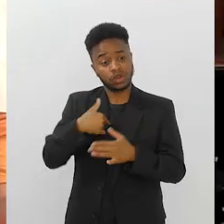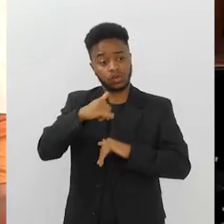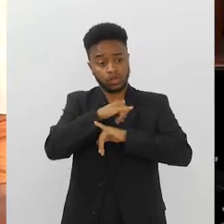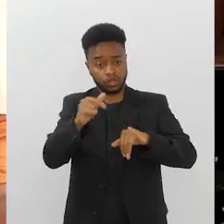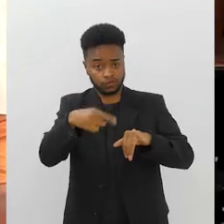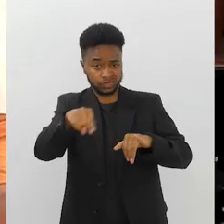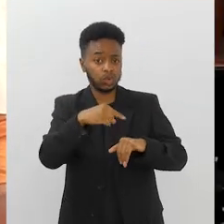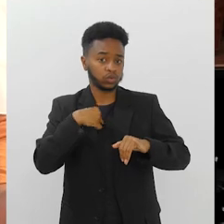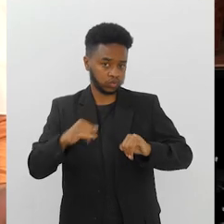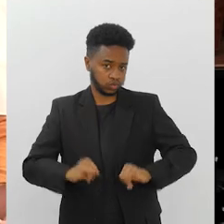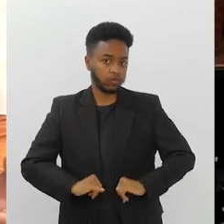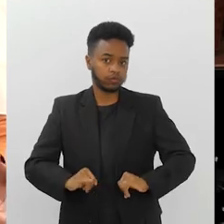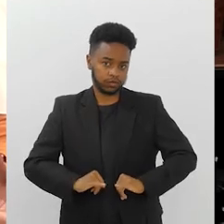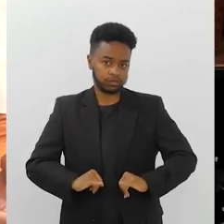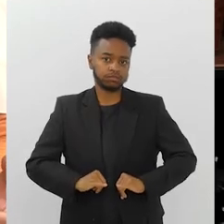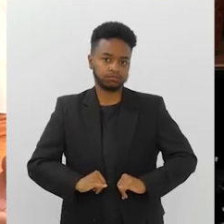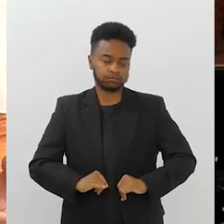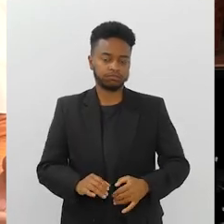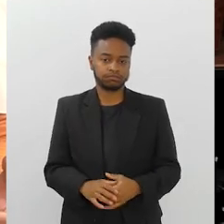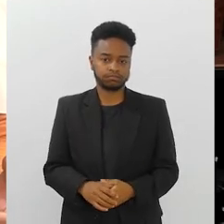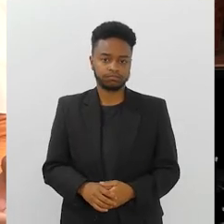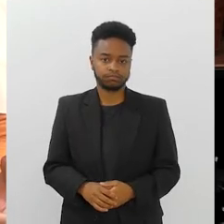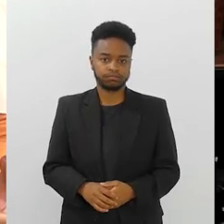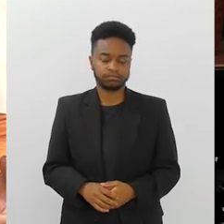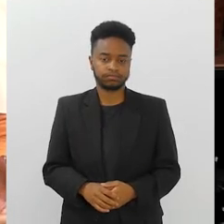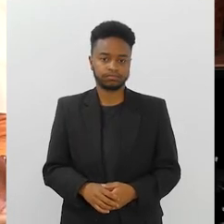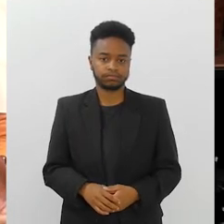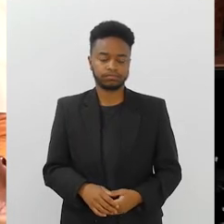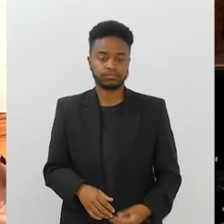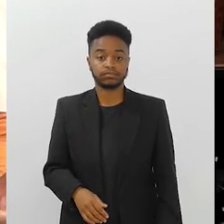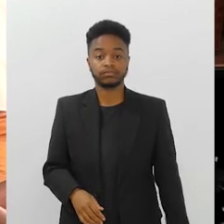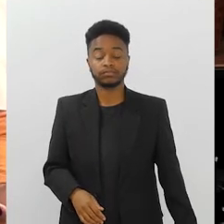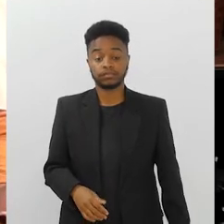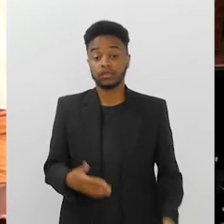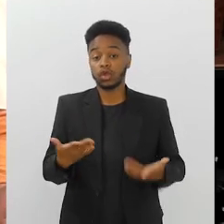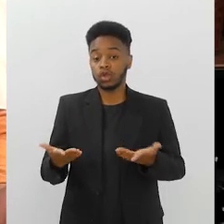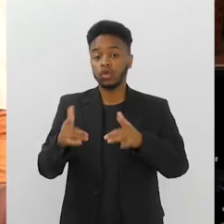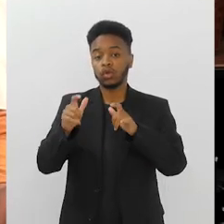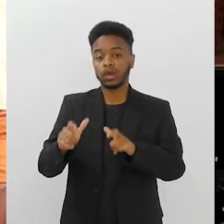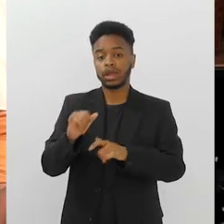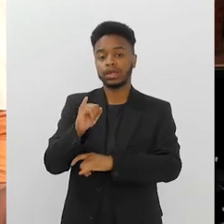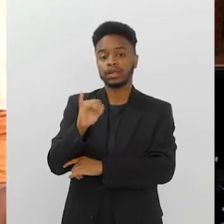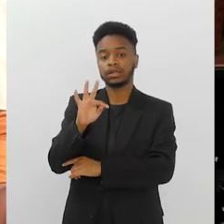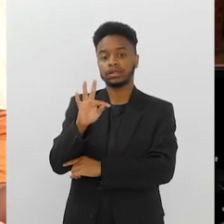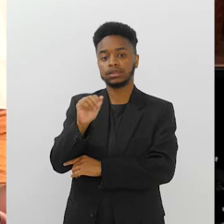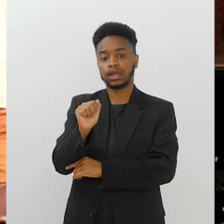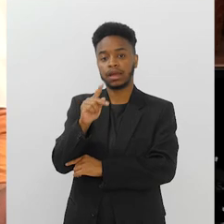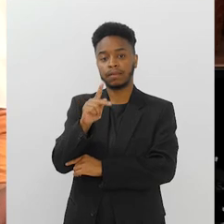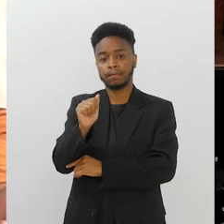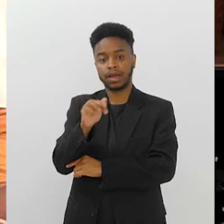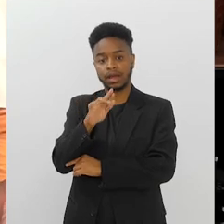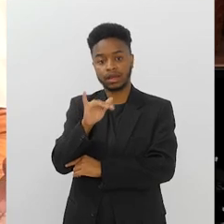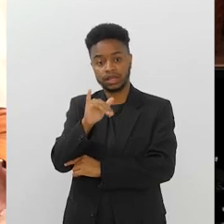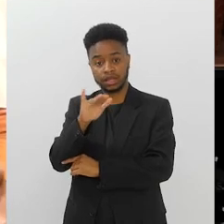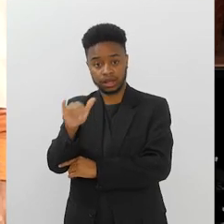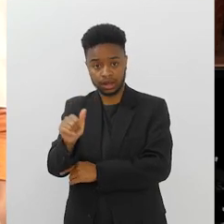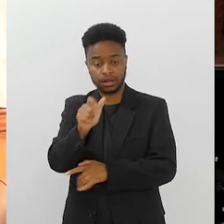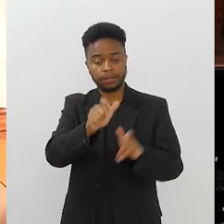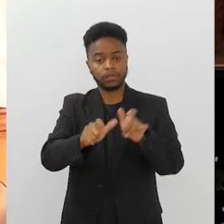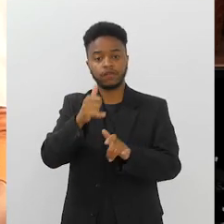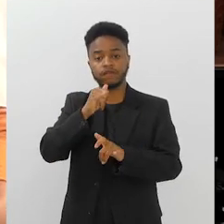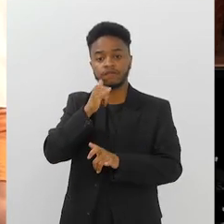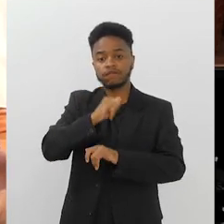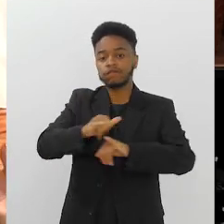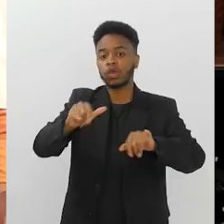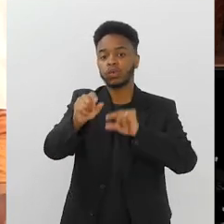digo a vocês que sofri eh em Taparica nos eguns as mulheres